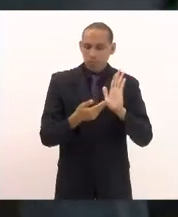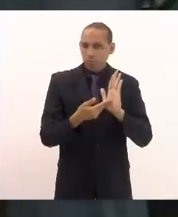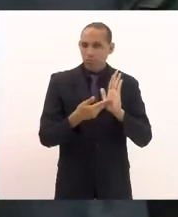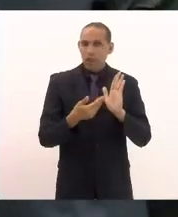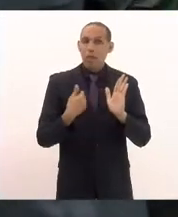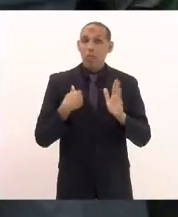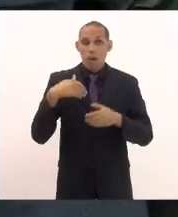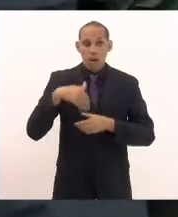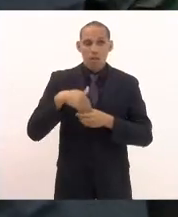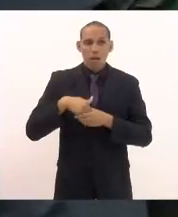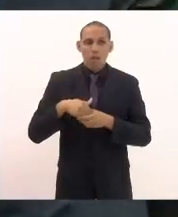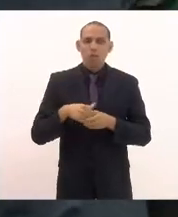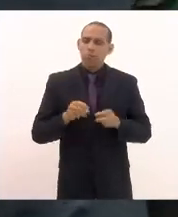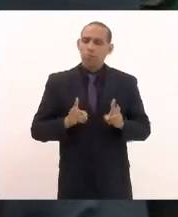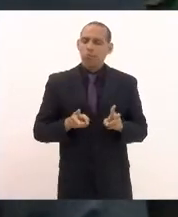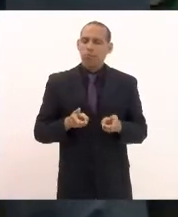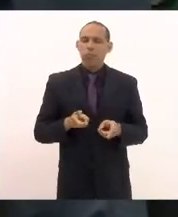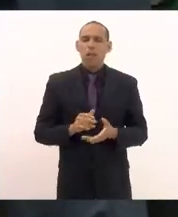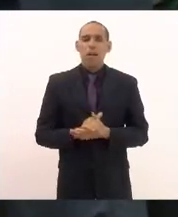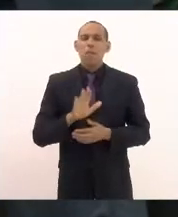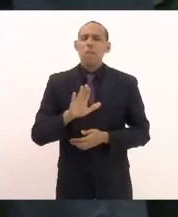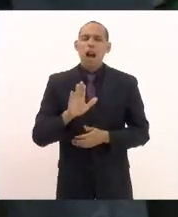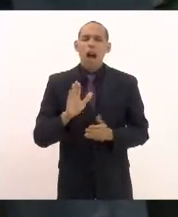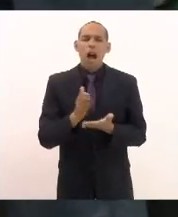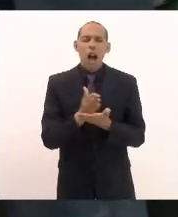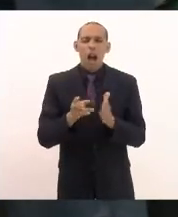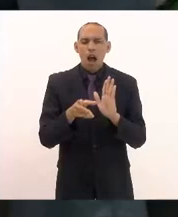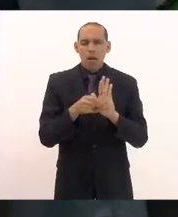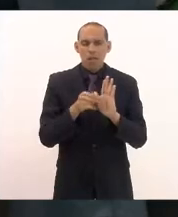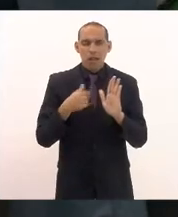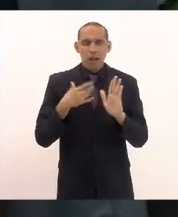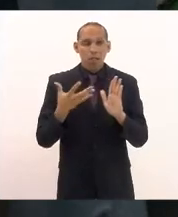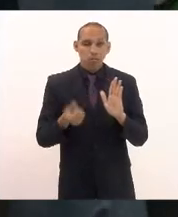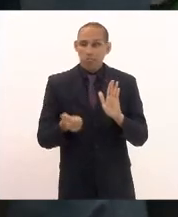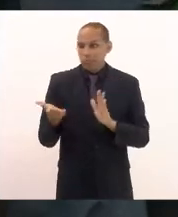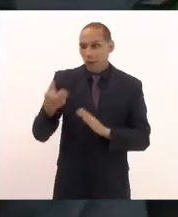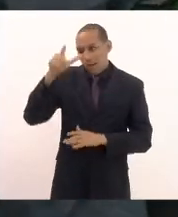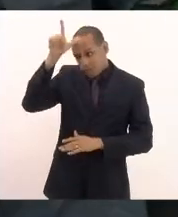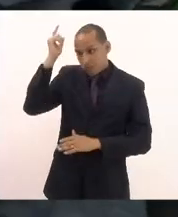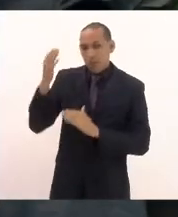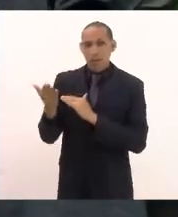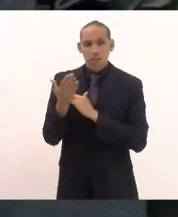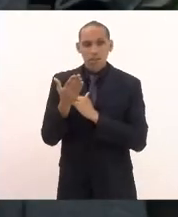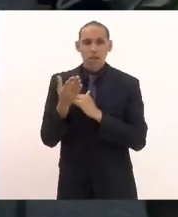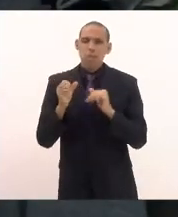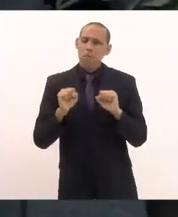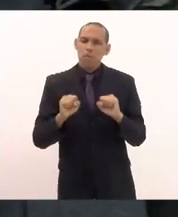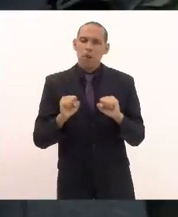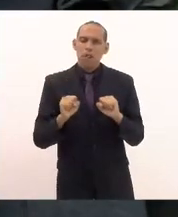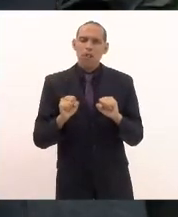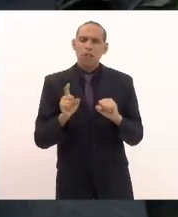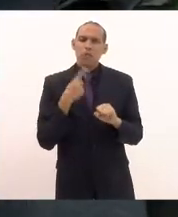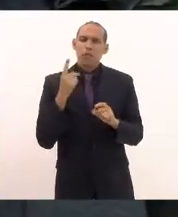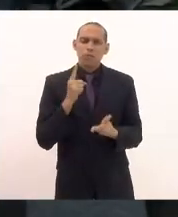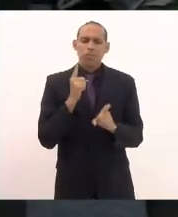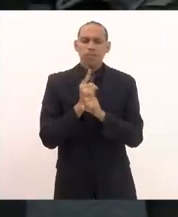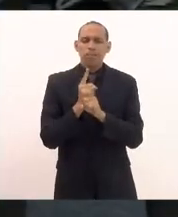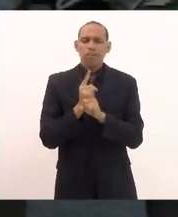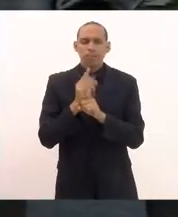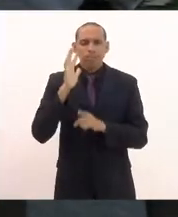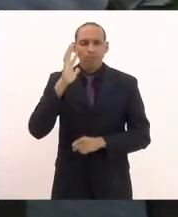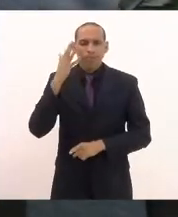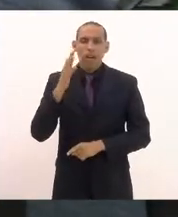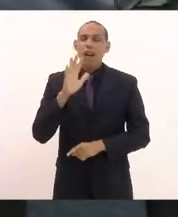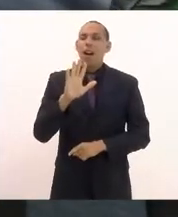voto prevaleceu, mas, assim, entre as emendas que eu acolhi, deputado Luiz Paulo, me ajuda nisso, porque pode ter que, pode ser que a gente encontre uma solução. Não